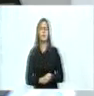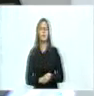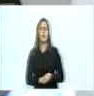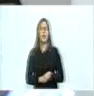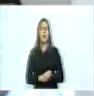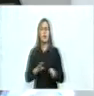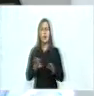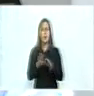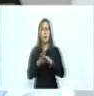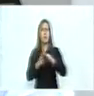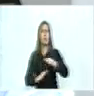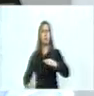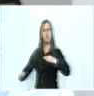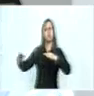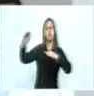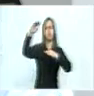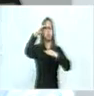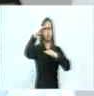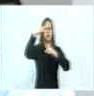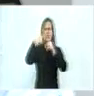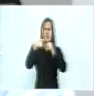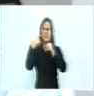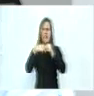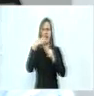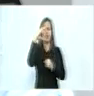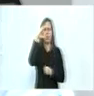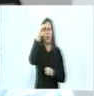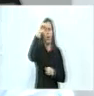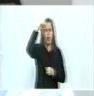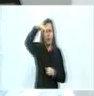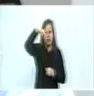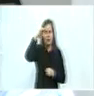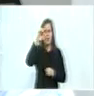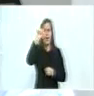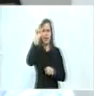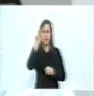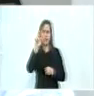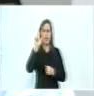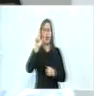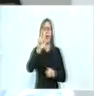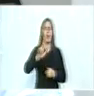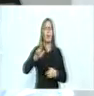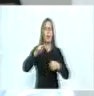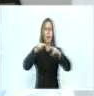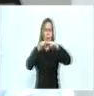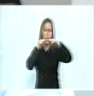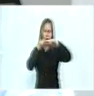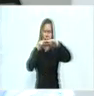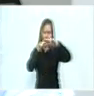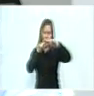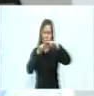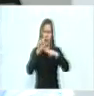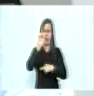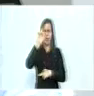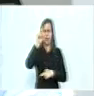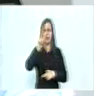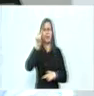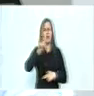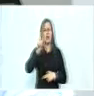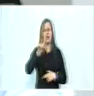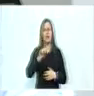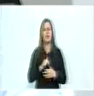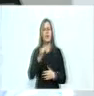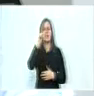destaque, superando cidades como Contagem, Uberaba, Governador Valadares,